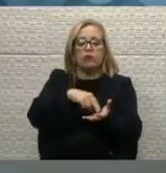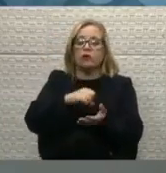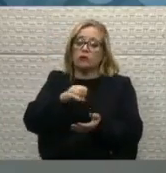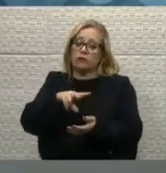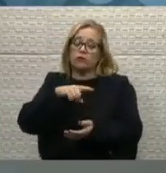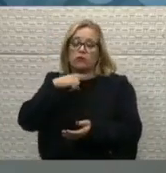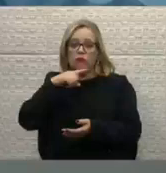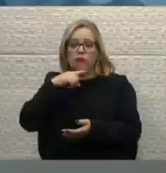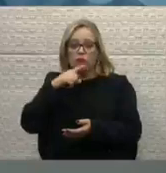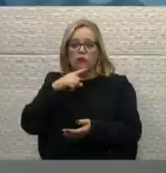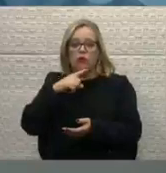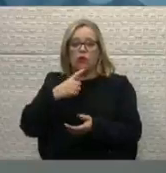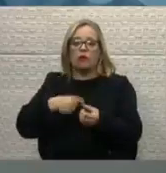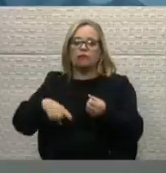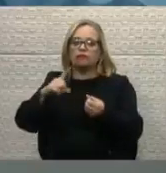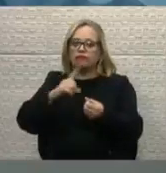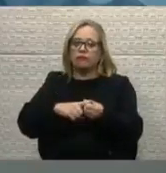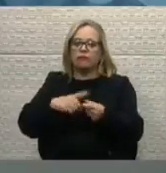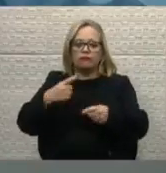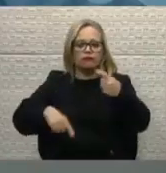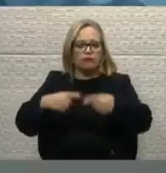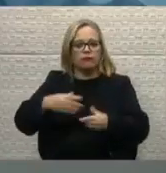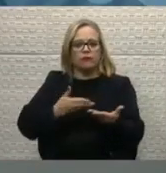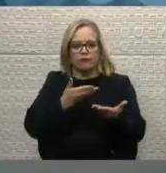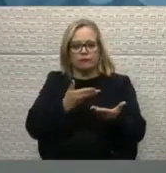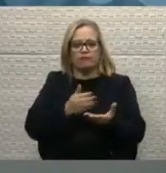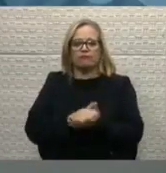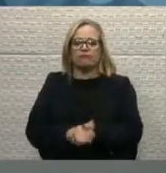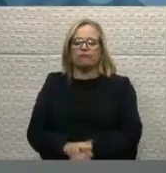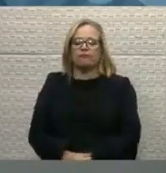dúvidas, e em seguida discutiremos a respeito dela.